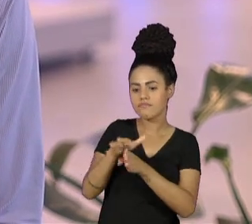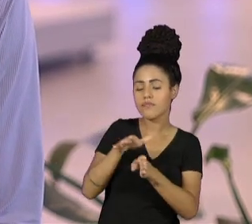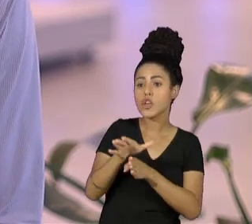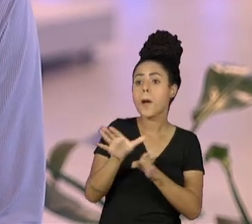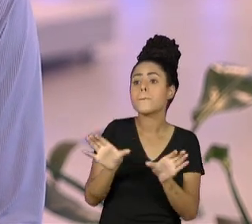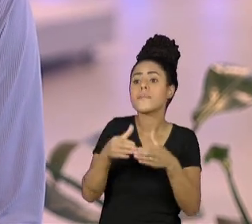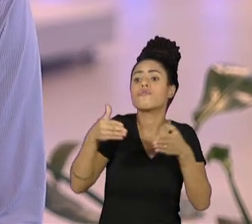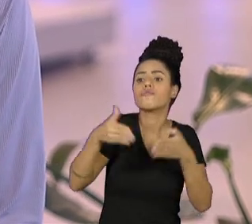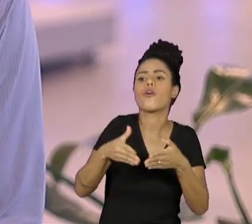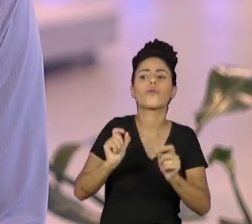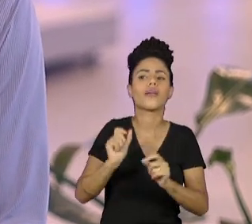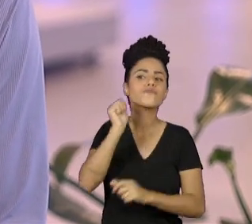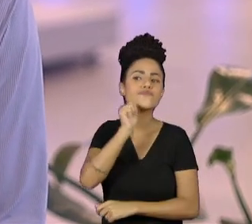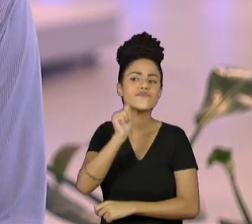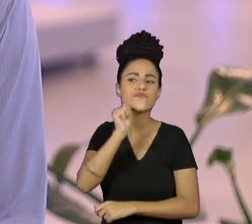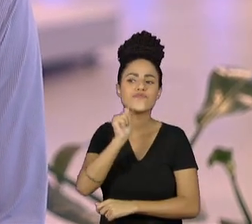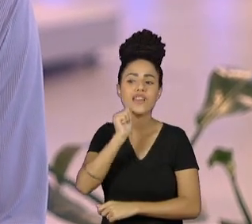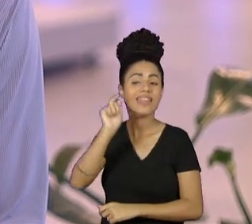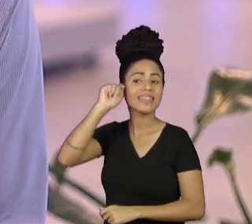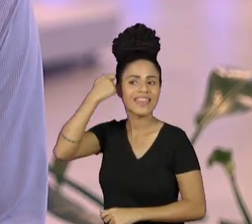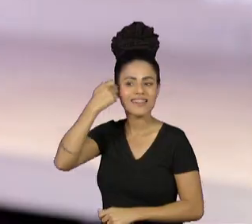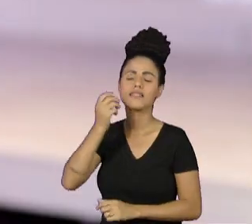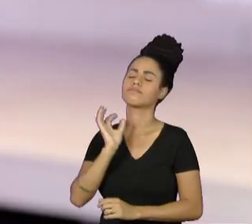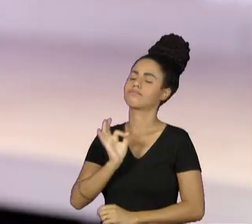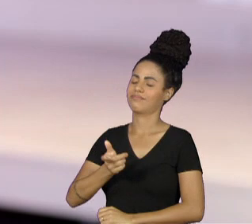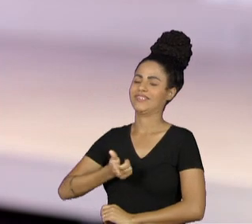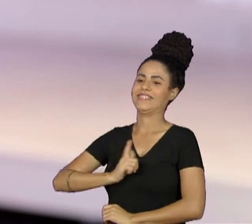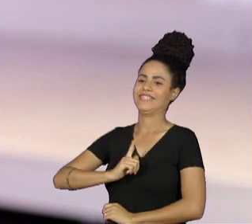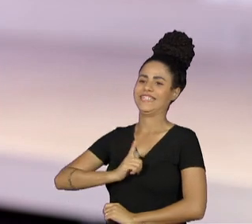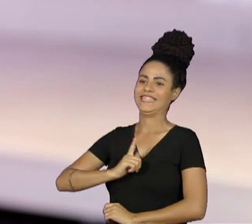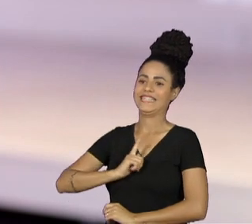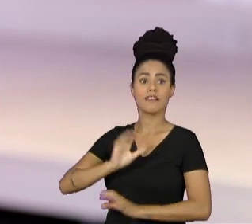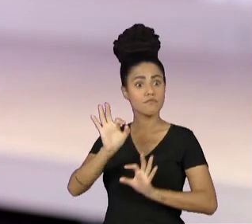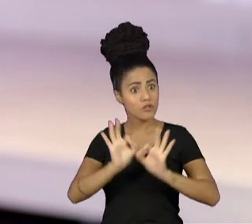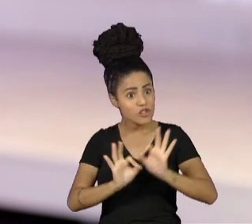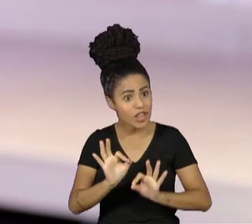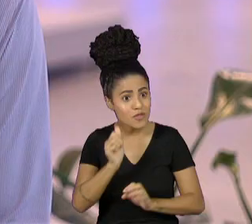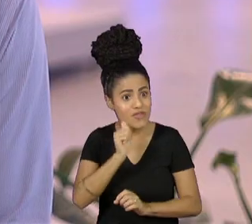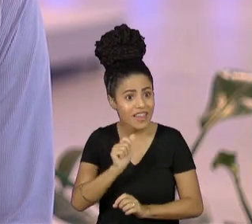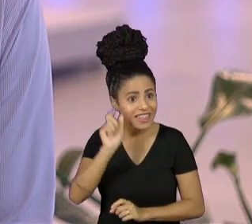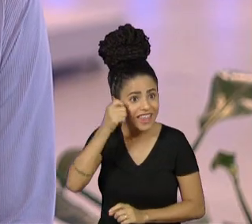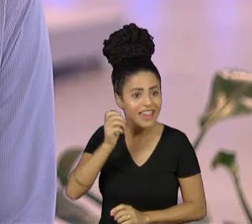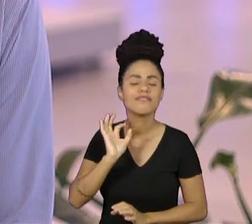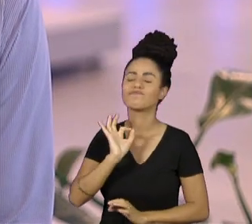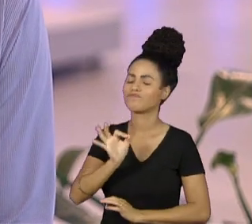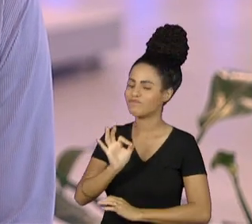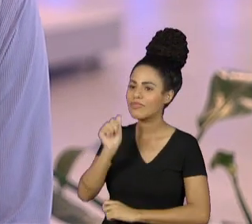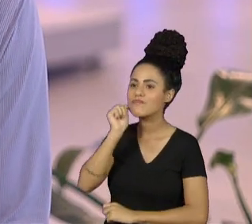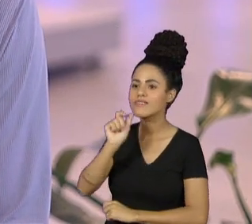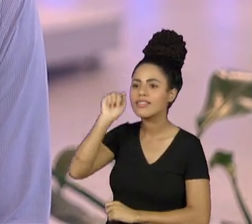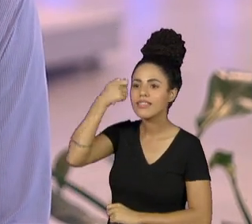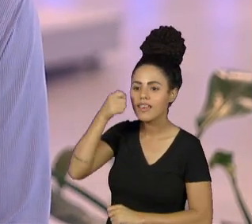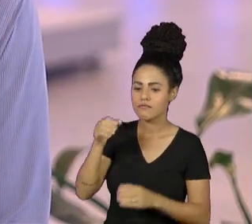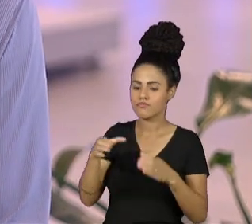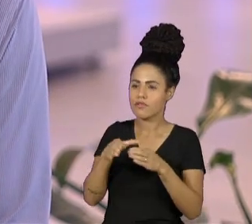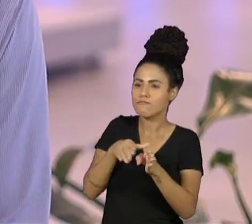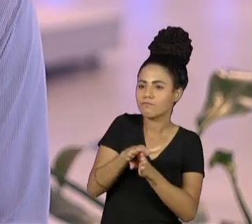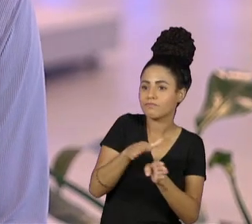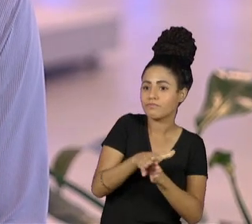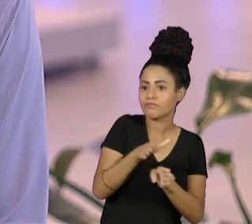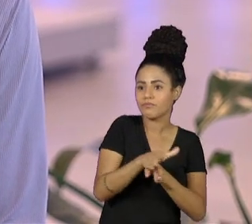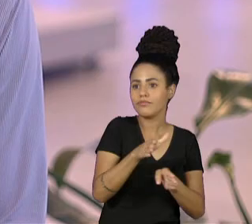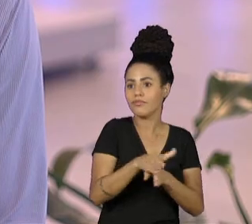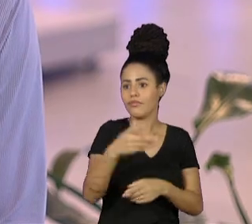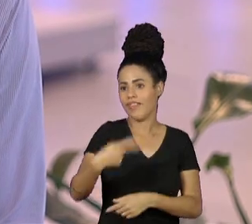um recorte para mulheres negras. Para mulheres negras? Isso, e 50% das colaboradoras serão mulheres negras.